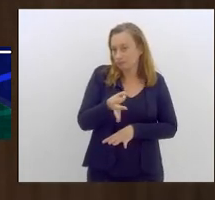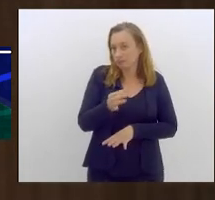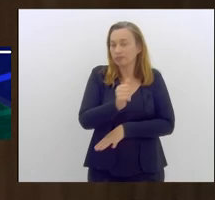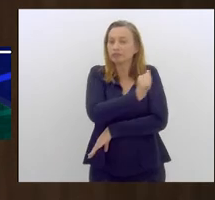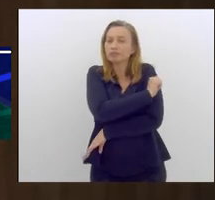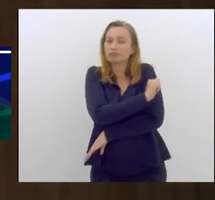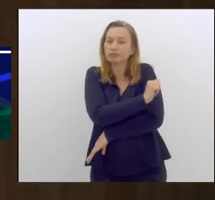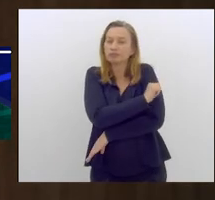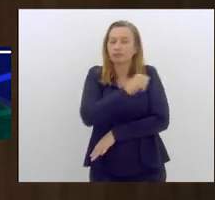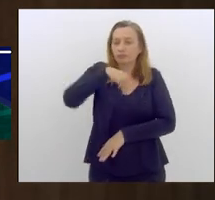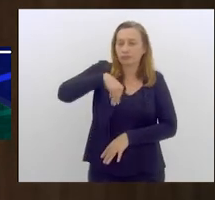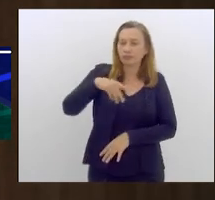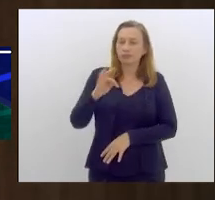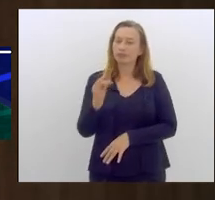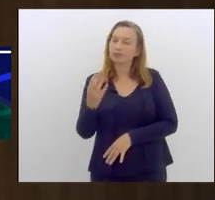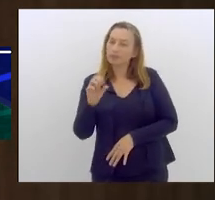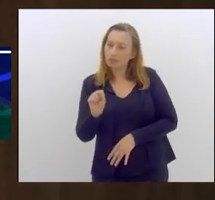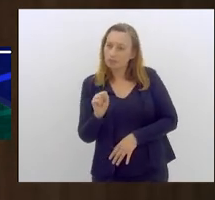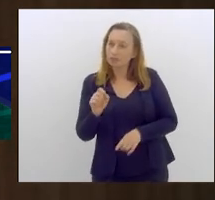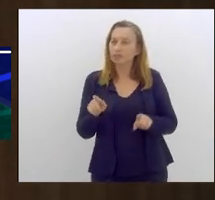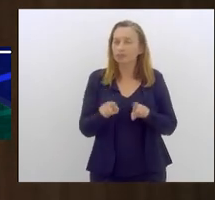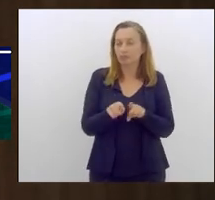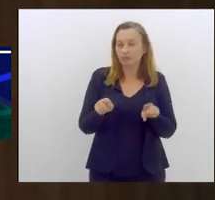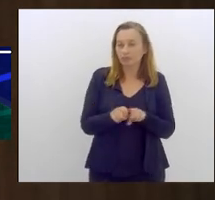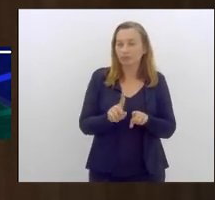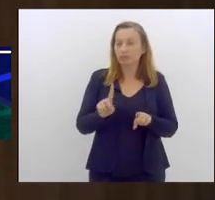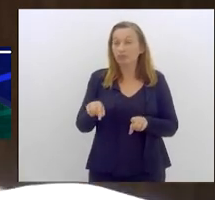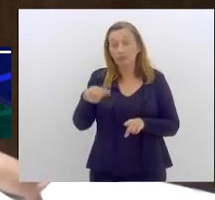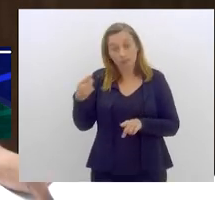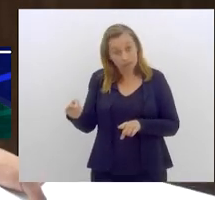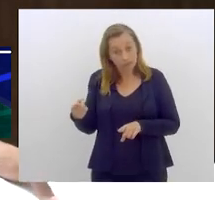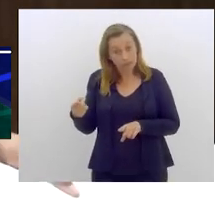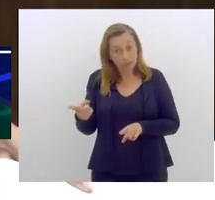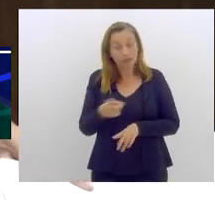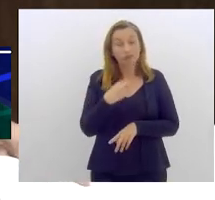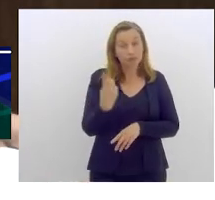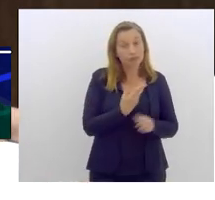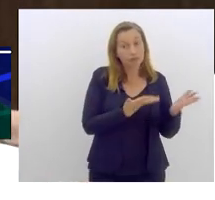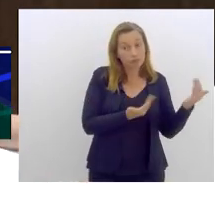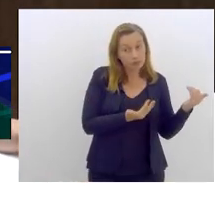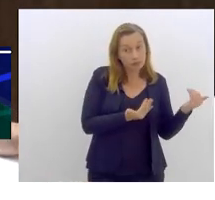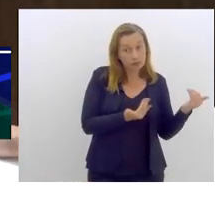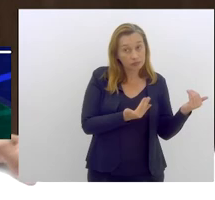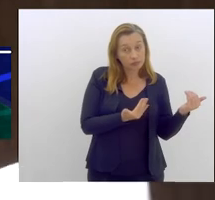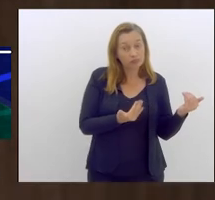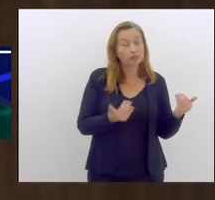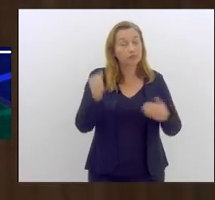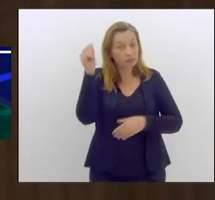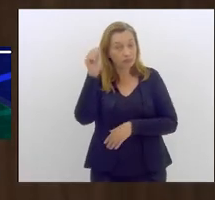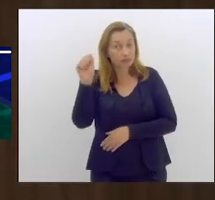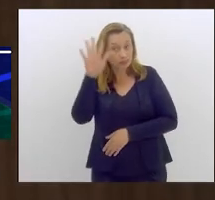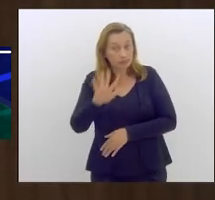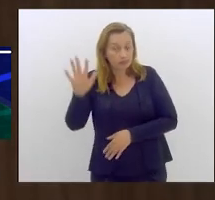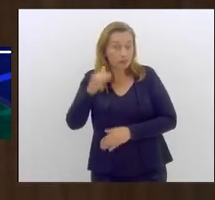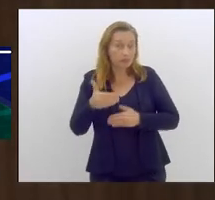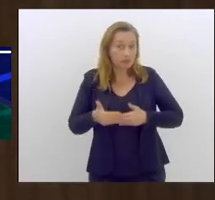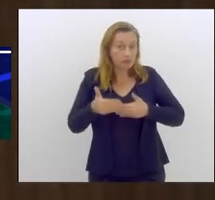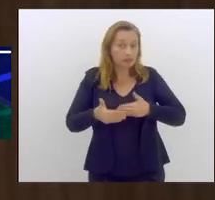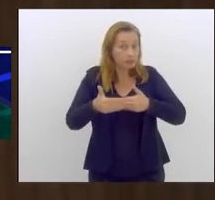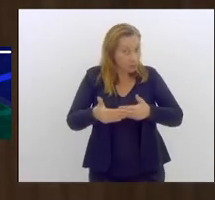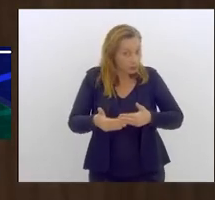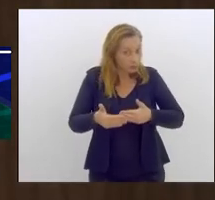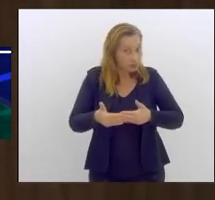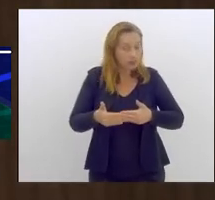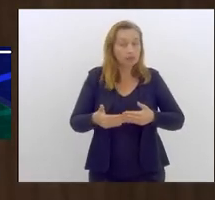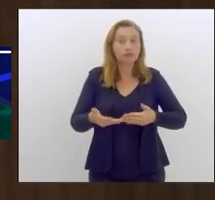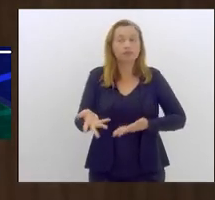estudante Matheus, bem como para os estudantes do Parlamento Juvenil e para a nossa juventude da rede no geral, é um avanço